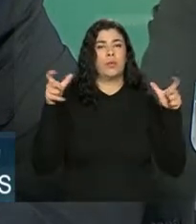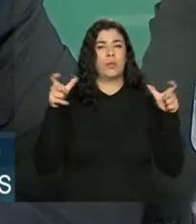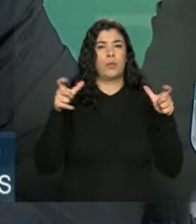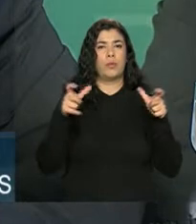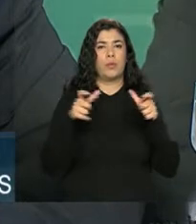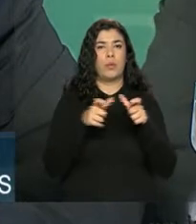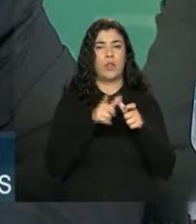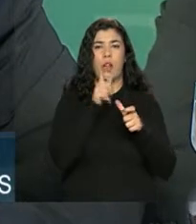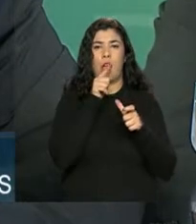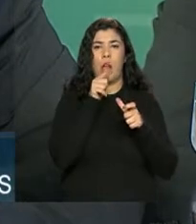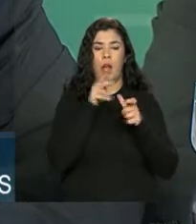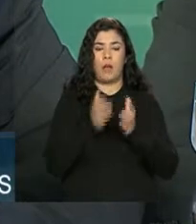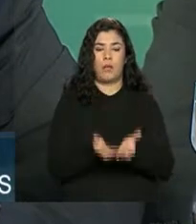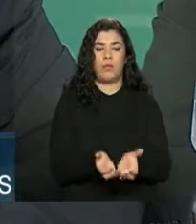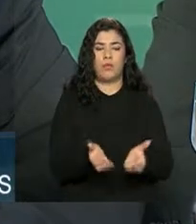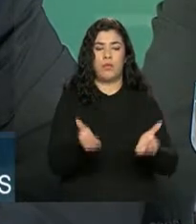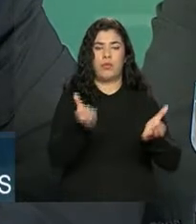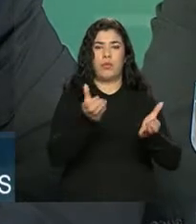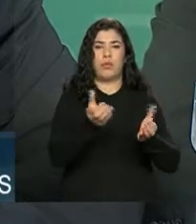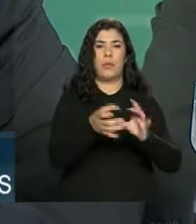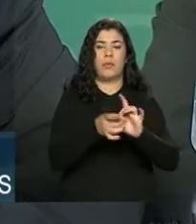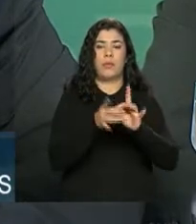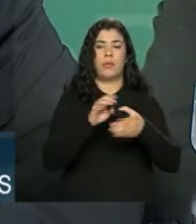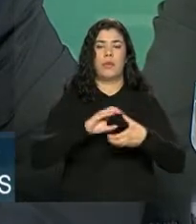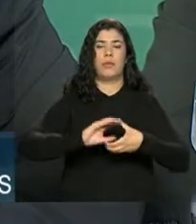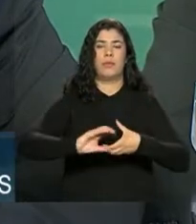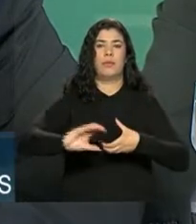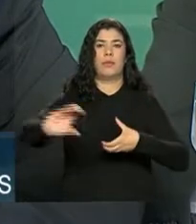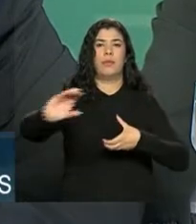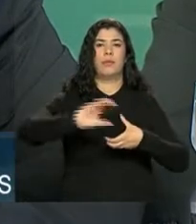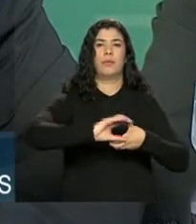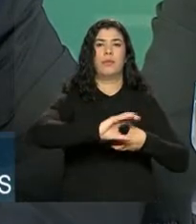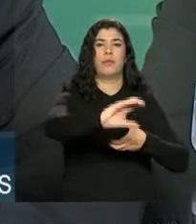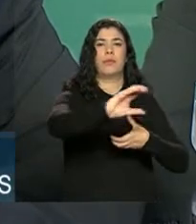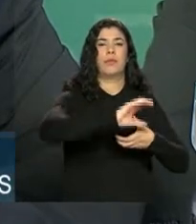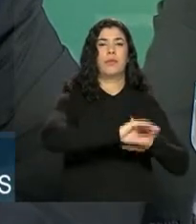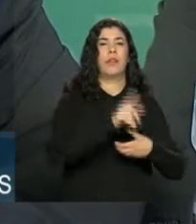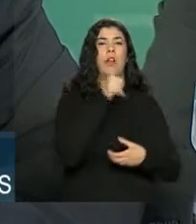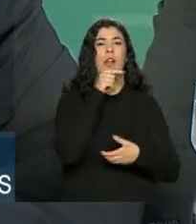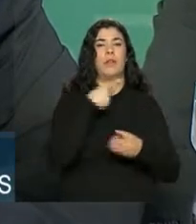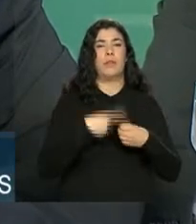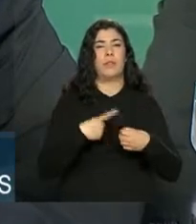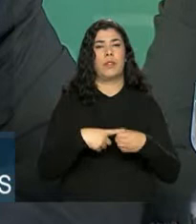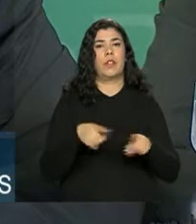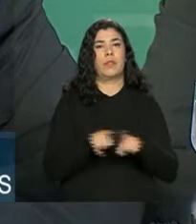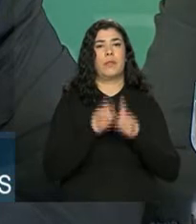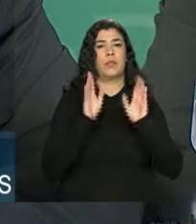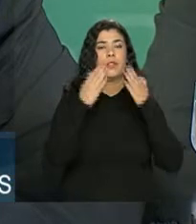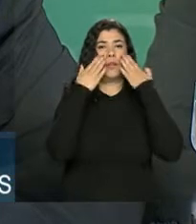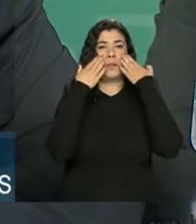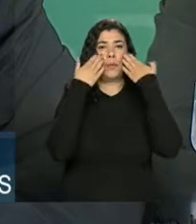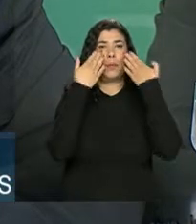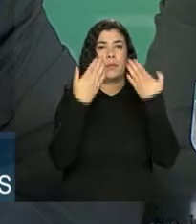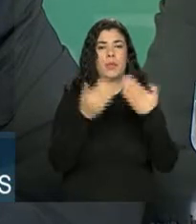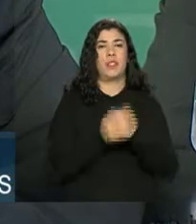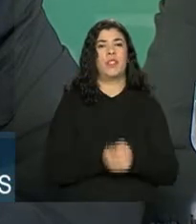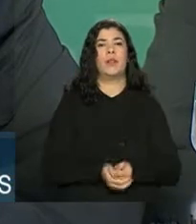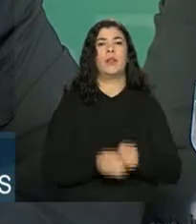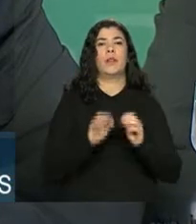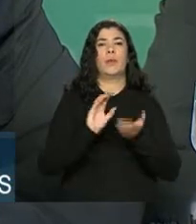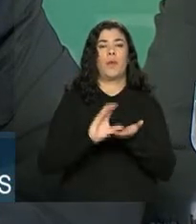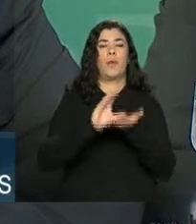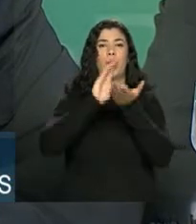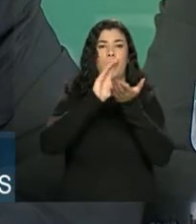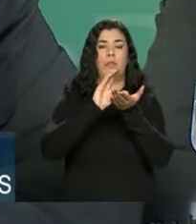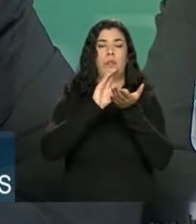vazões de retirada liberação e retirada no Paraíba do Sul e nós já temos apresentado para o comitê da